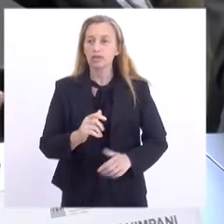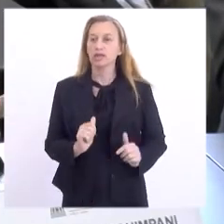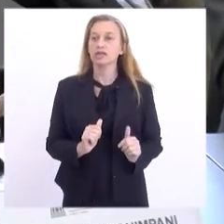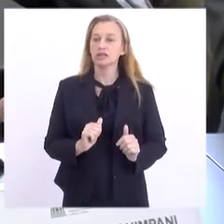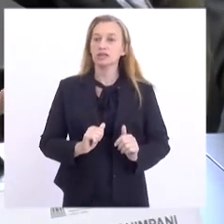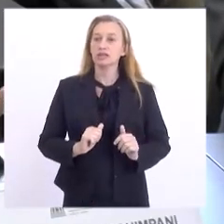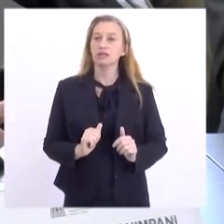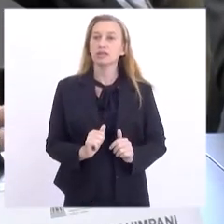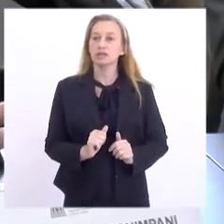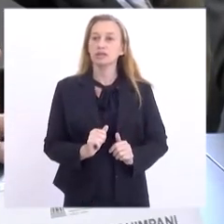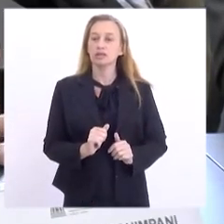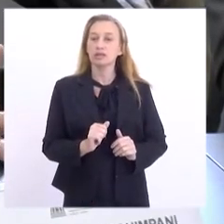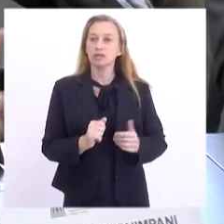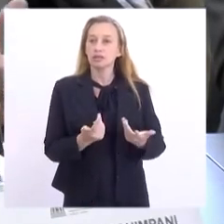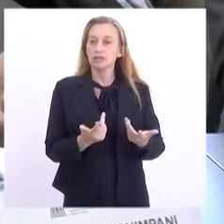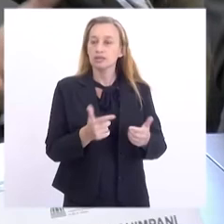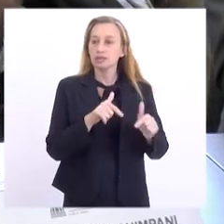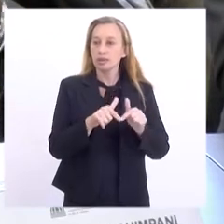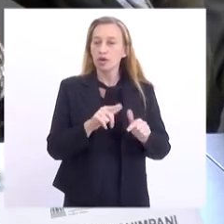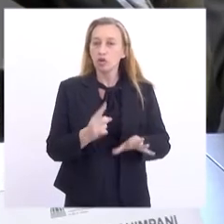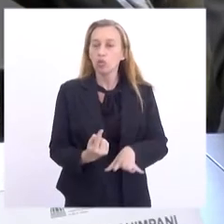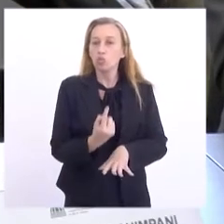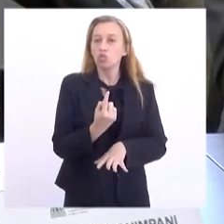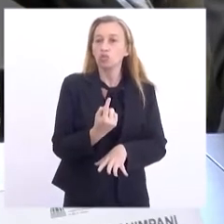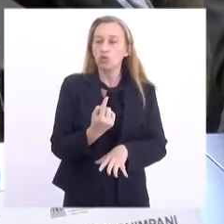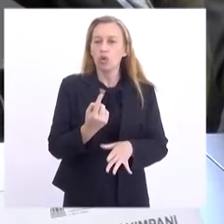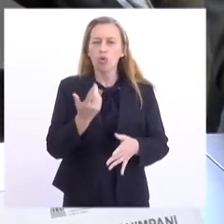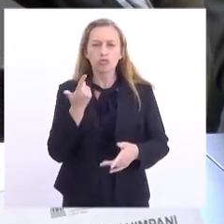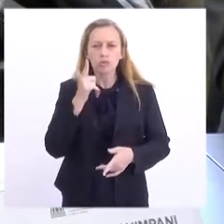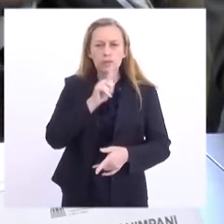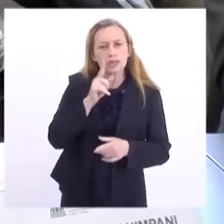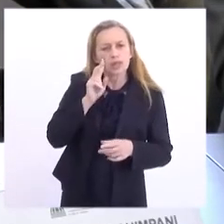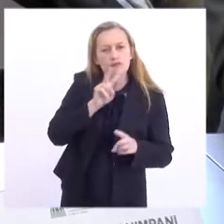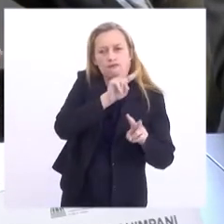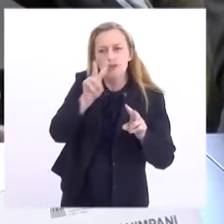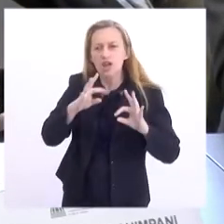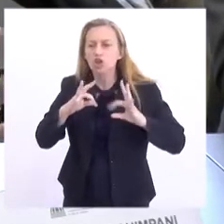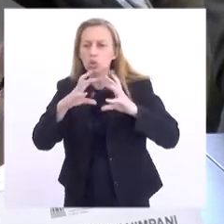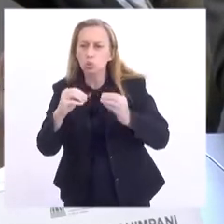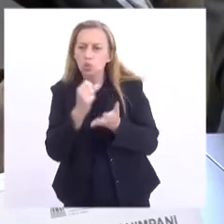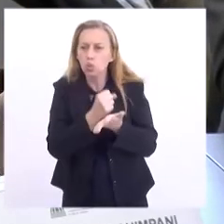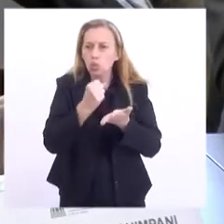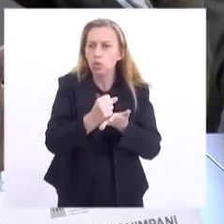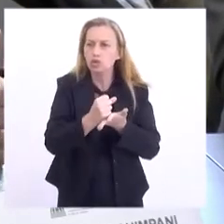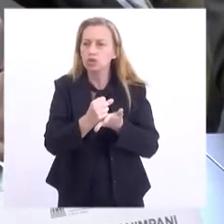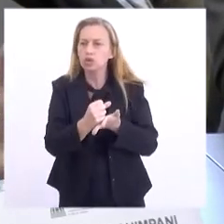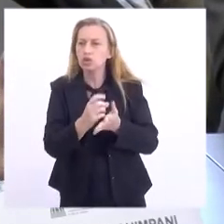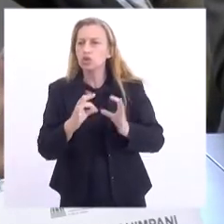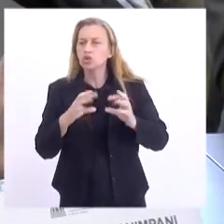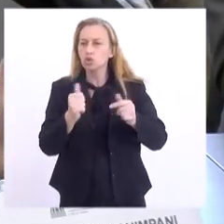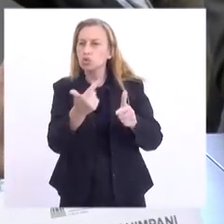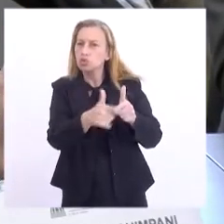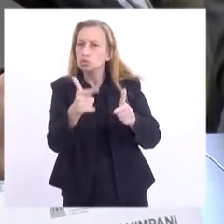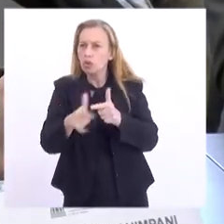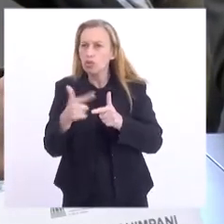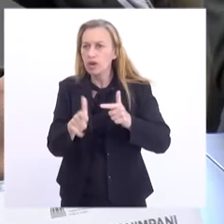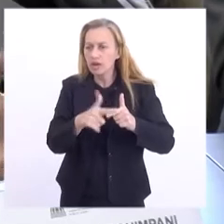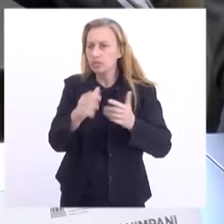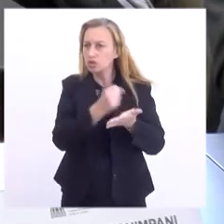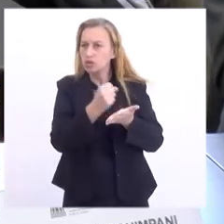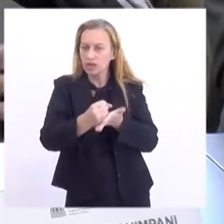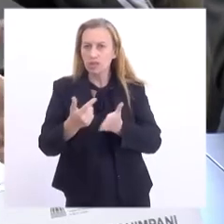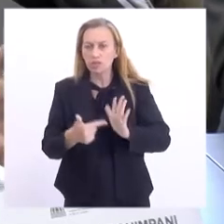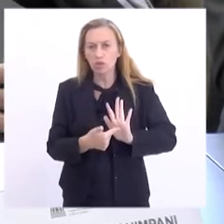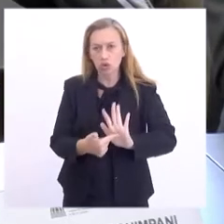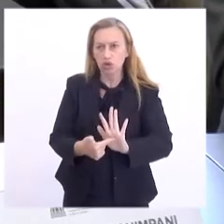posição talvez é peculiar e única de conseguir enxergar e todas as contratações as mazelas e os problemas que as contratações